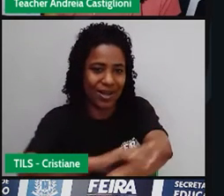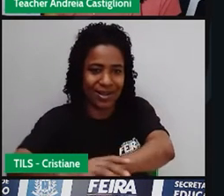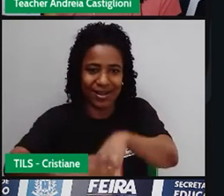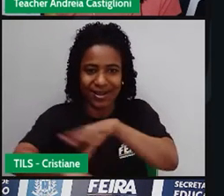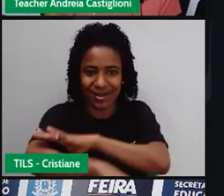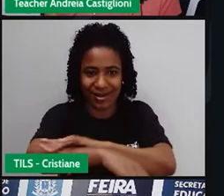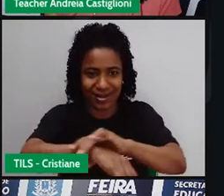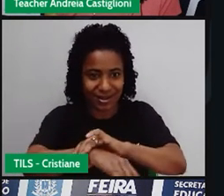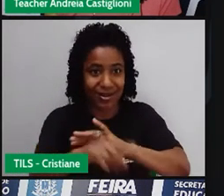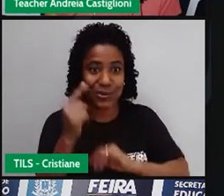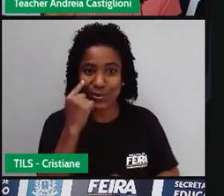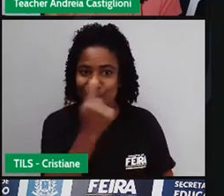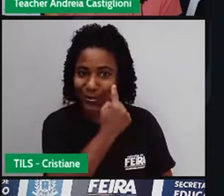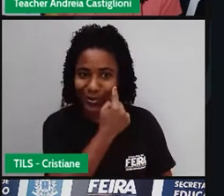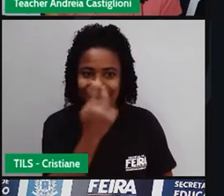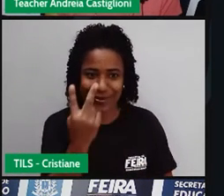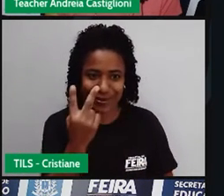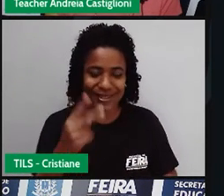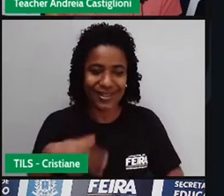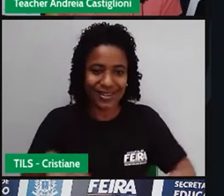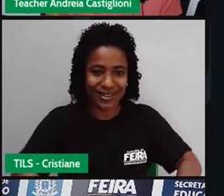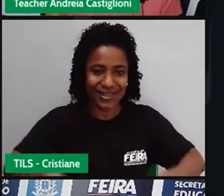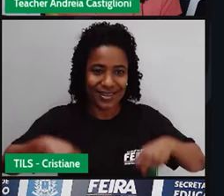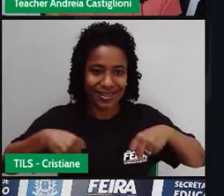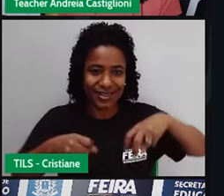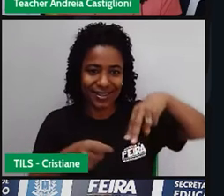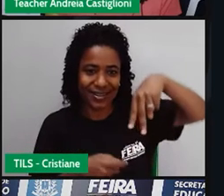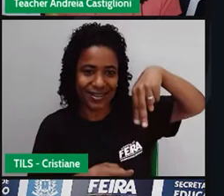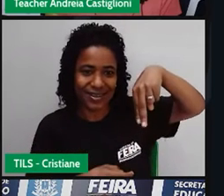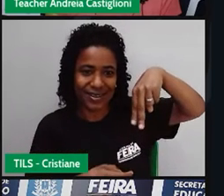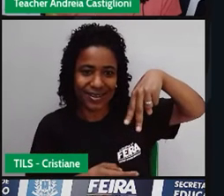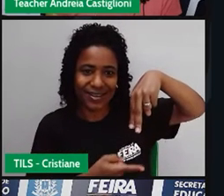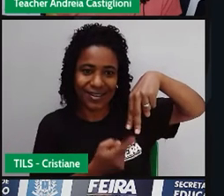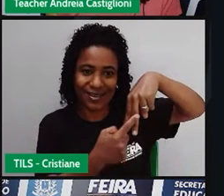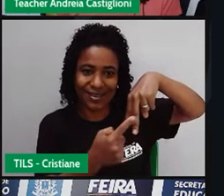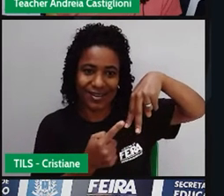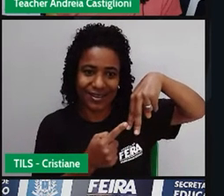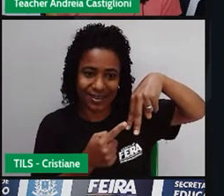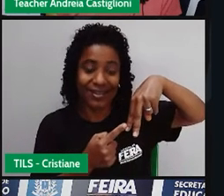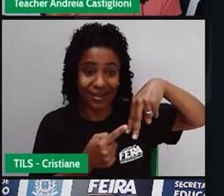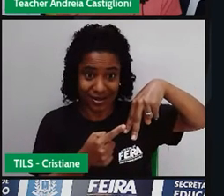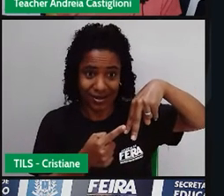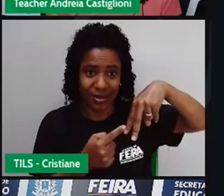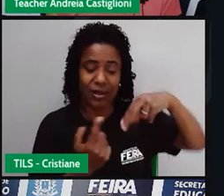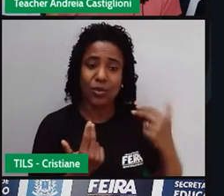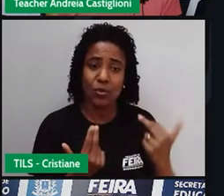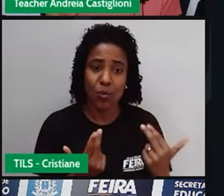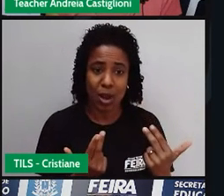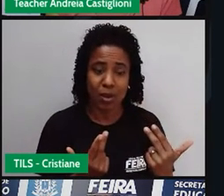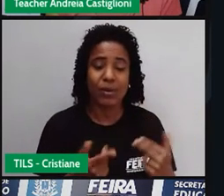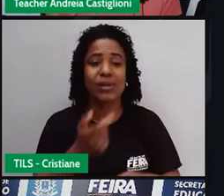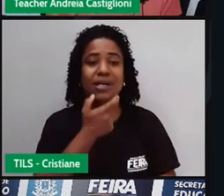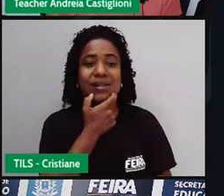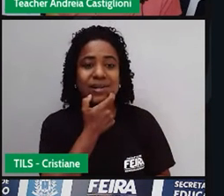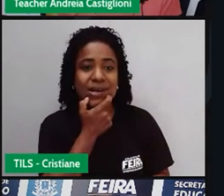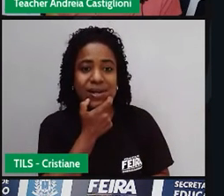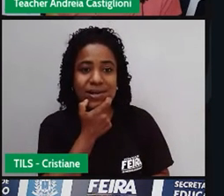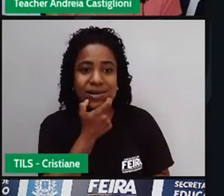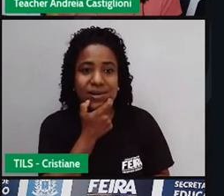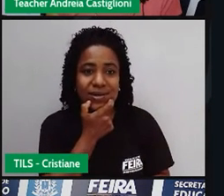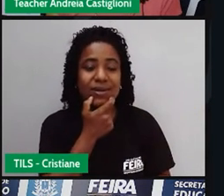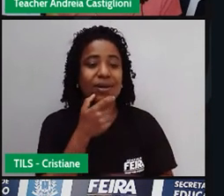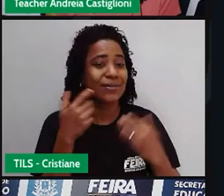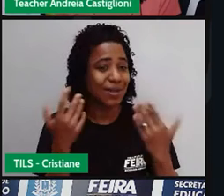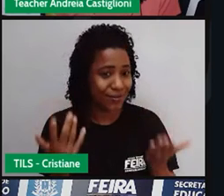olhos nós temos essa questão deve tá pluralidade também no nosso corpo então na língua inglesa isso fica